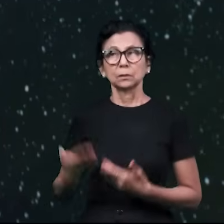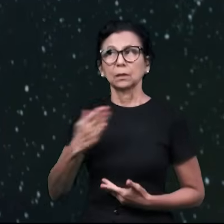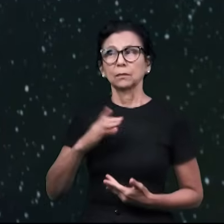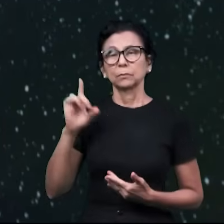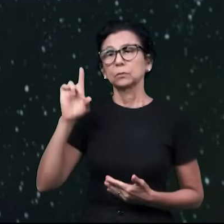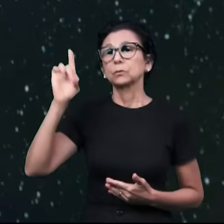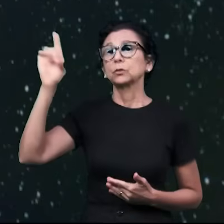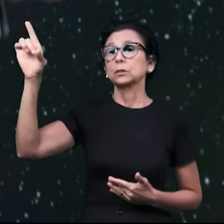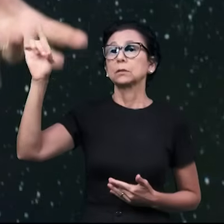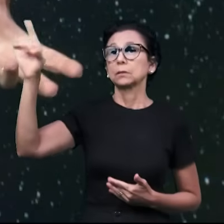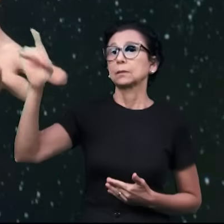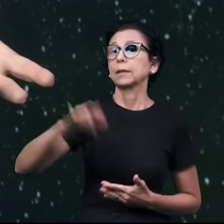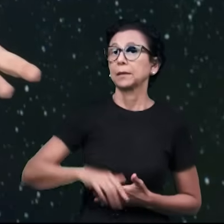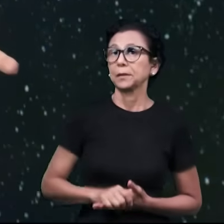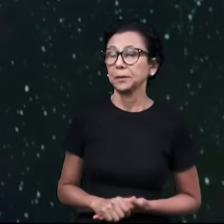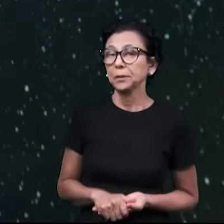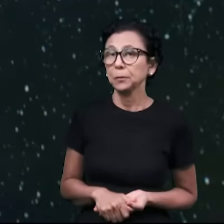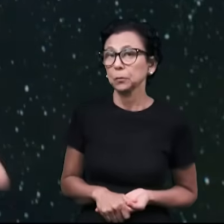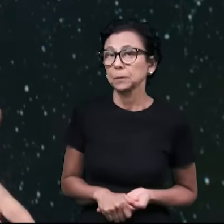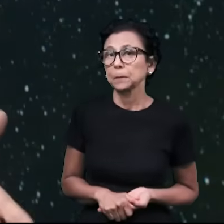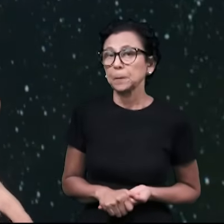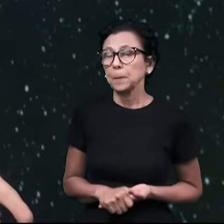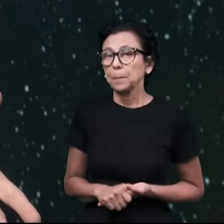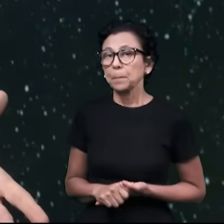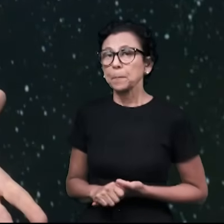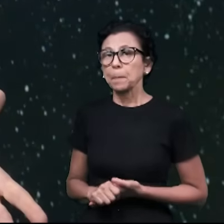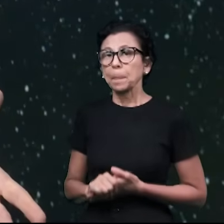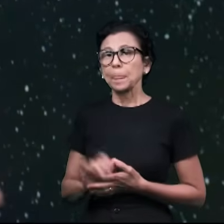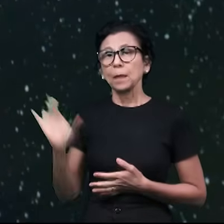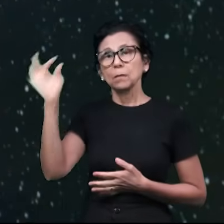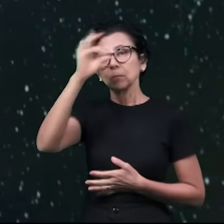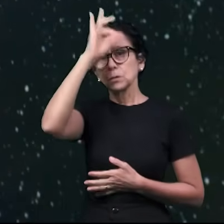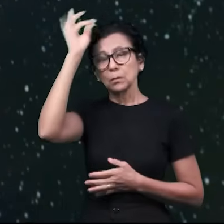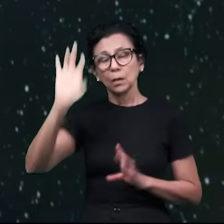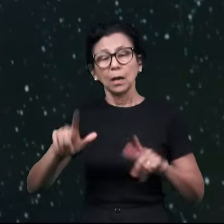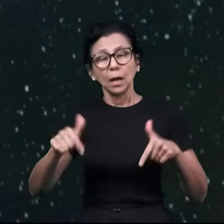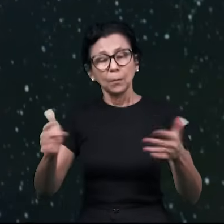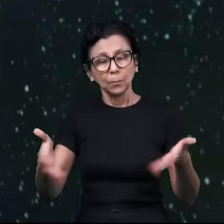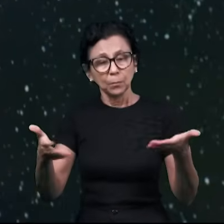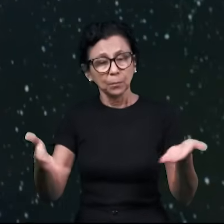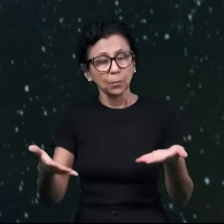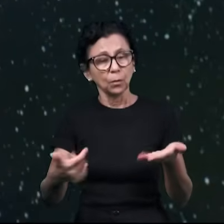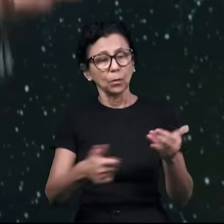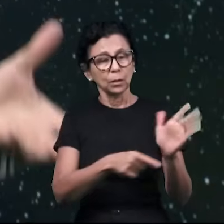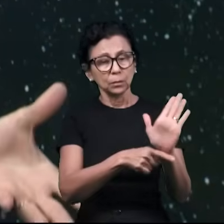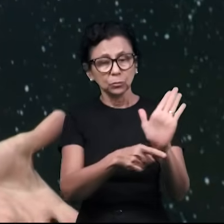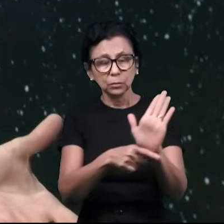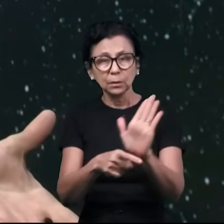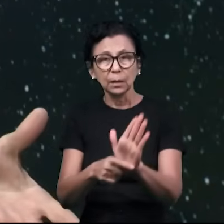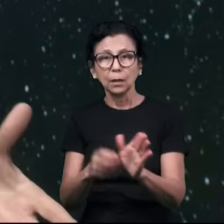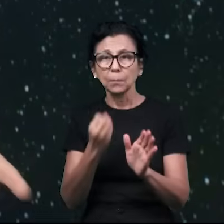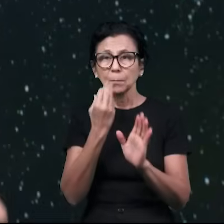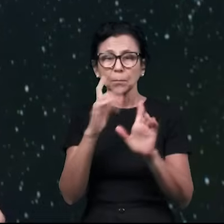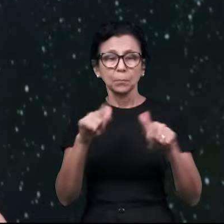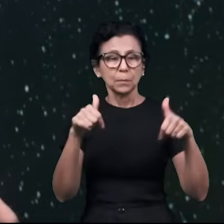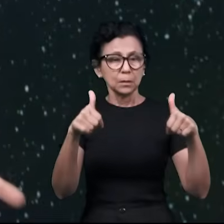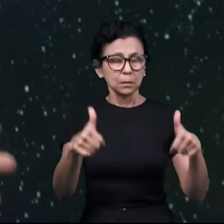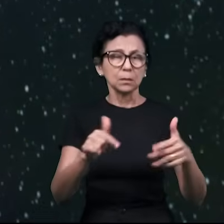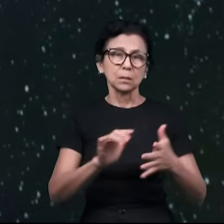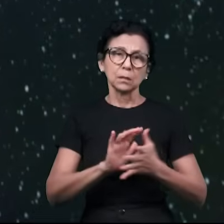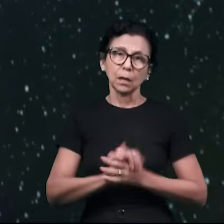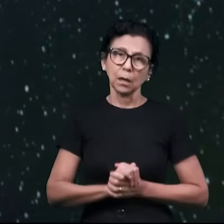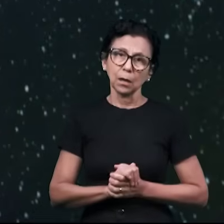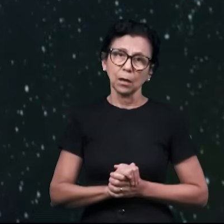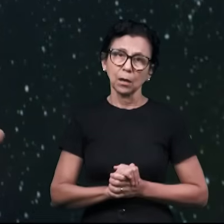que também o impulsiona a fazer boas obras, ajudar a pessoa, ter um bom caráter, ter as